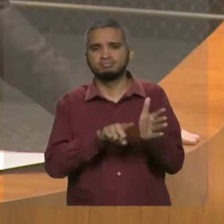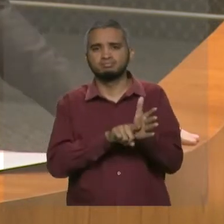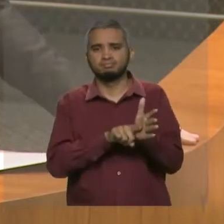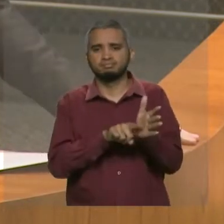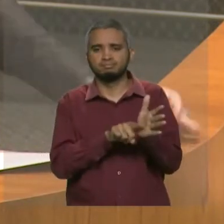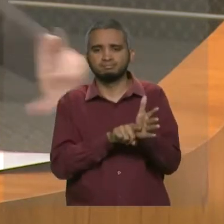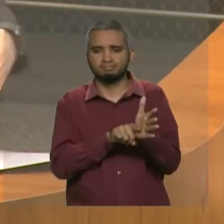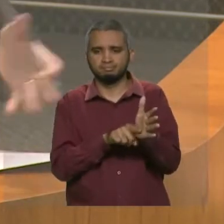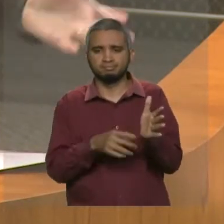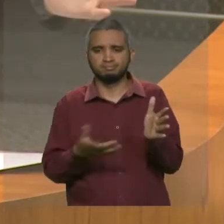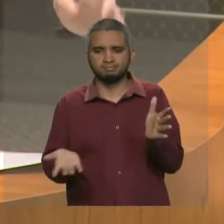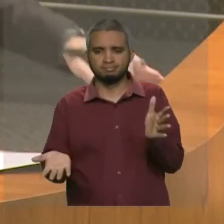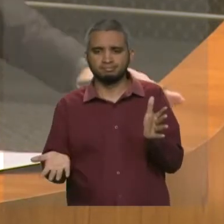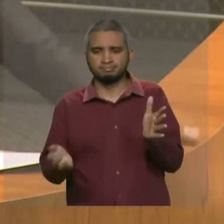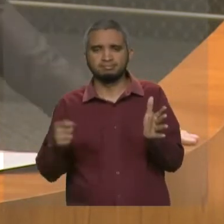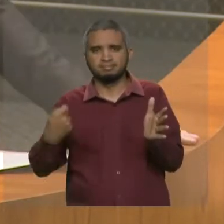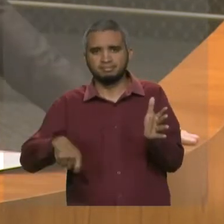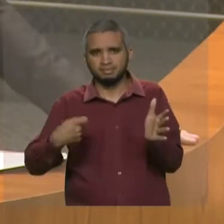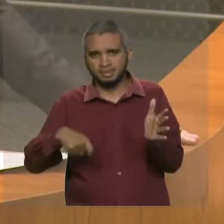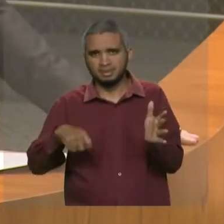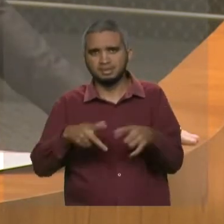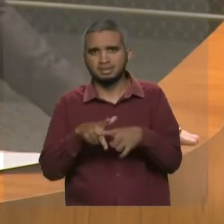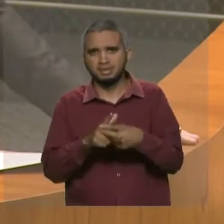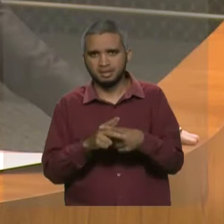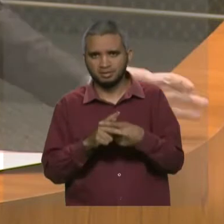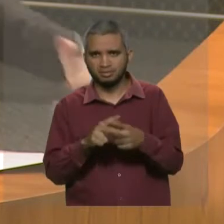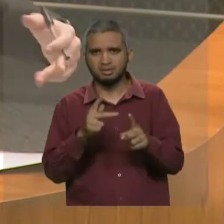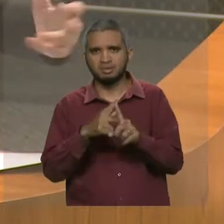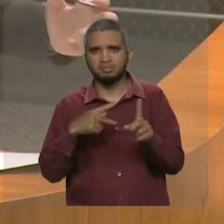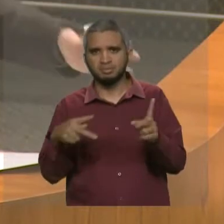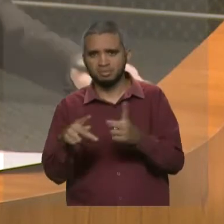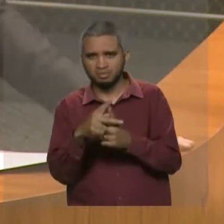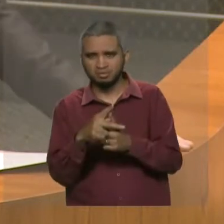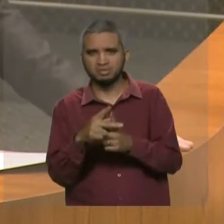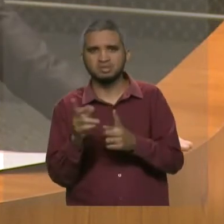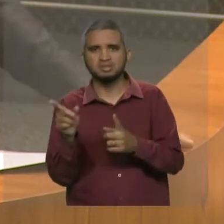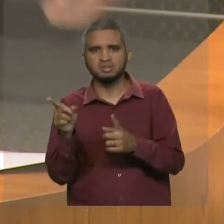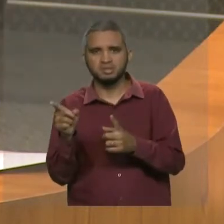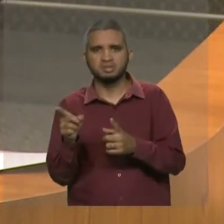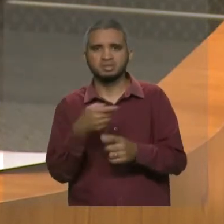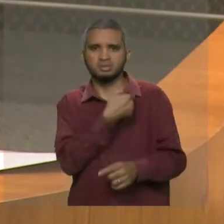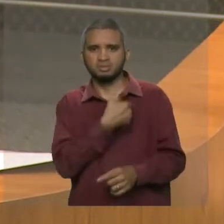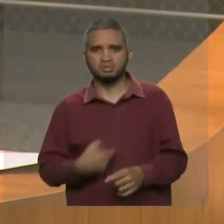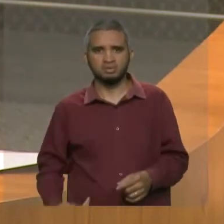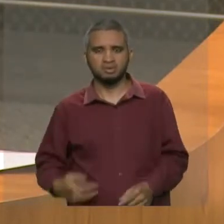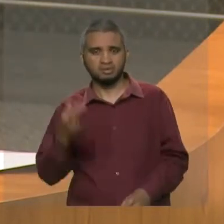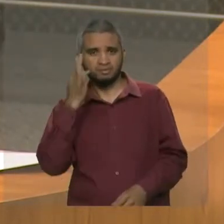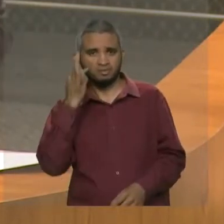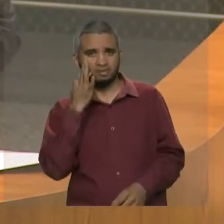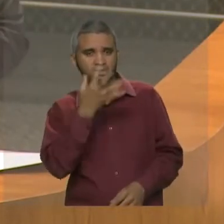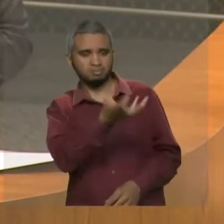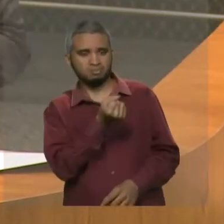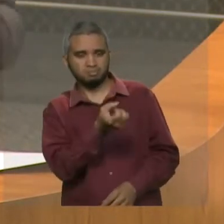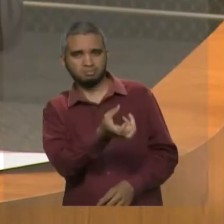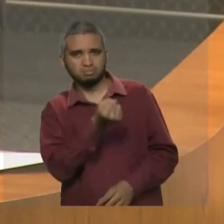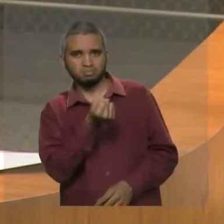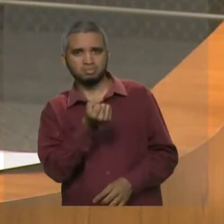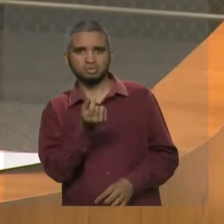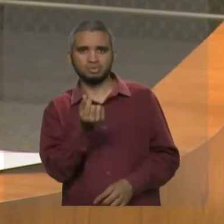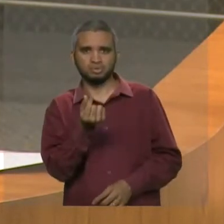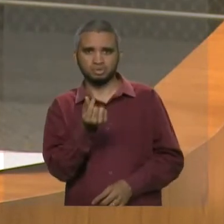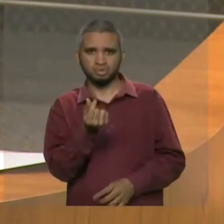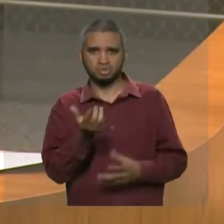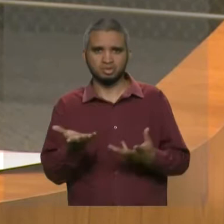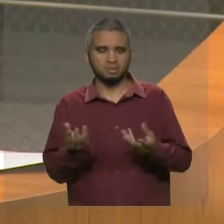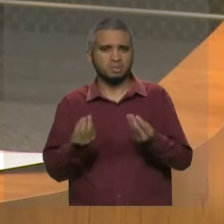aqui para cobrir o rombo que o governador Flávio Dino fez, as pedaladas que ele fez. Porque é muito simples, veja bem. Como é que funciona